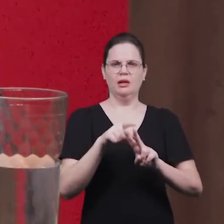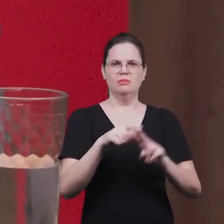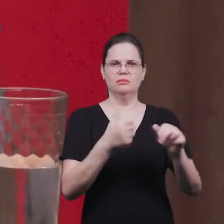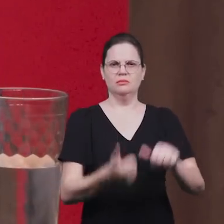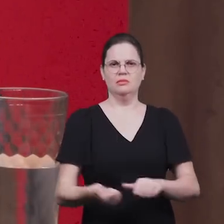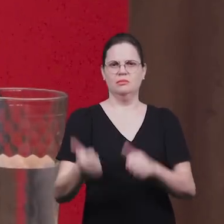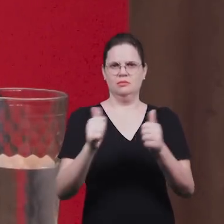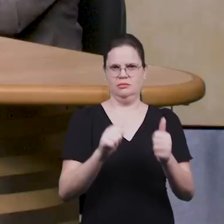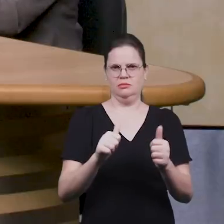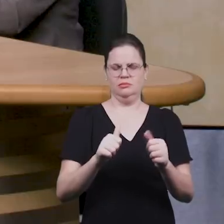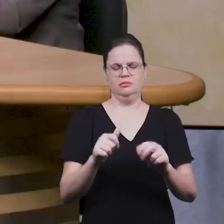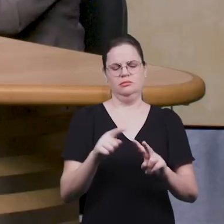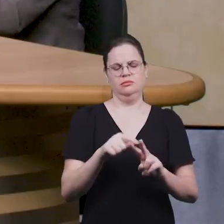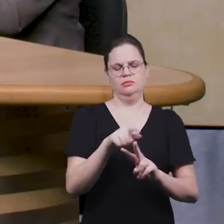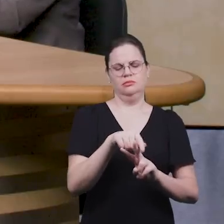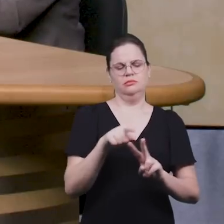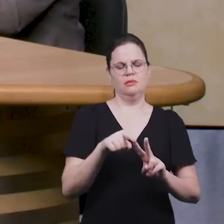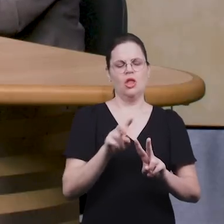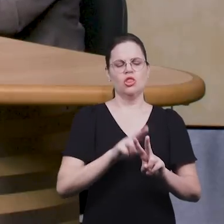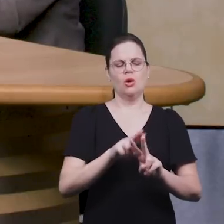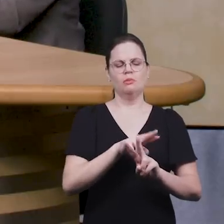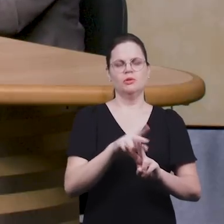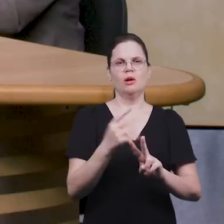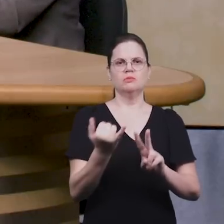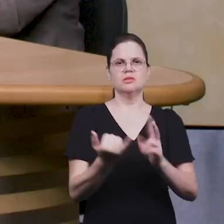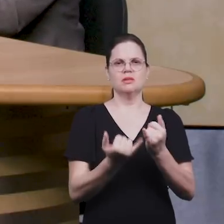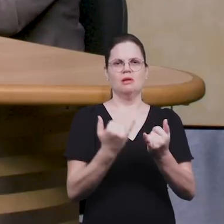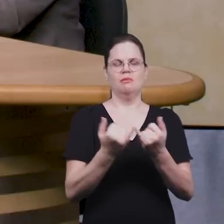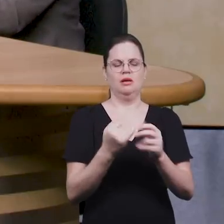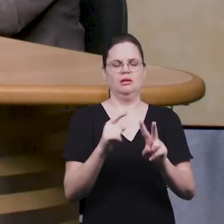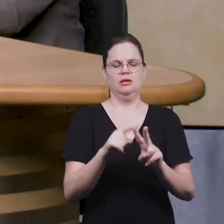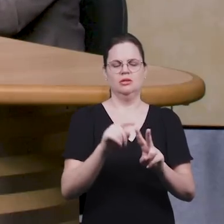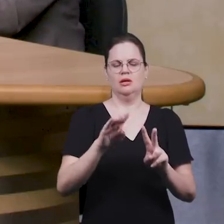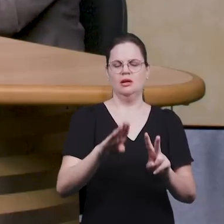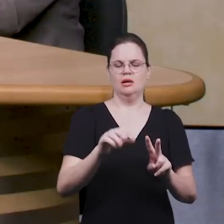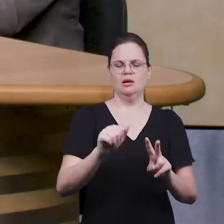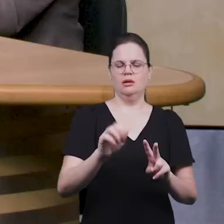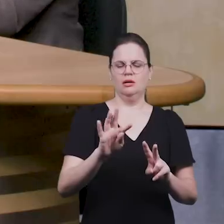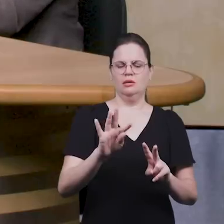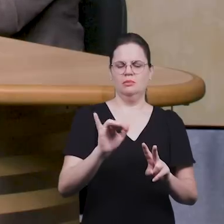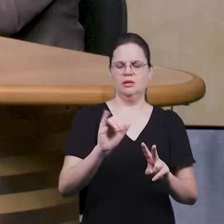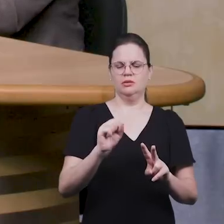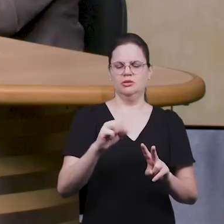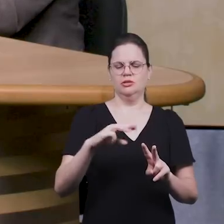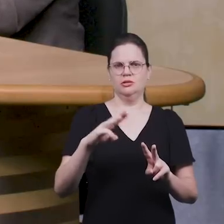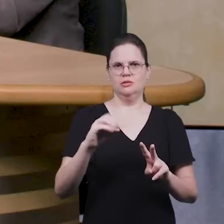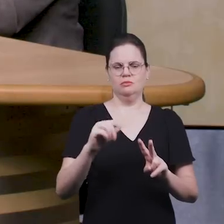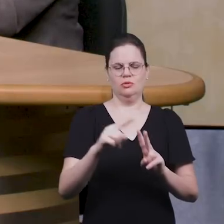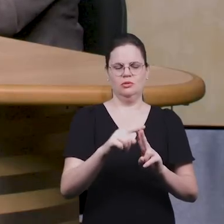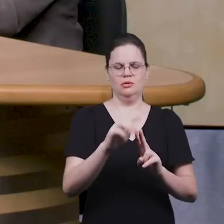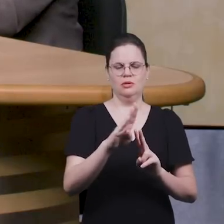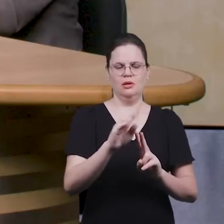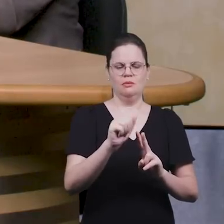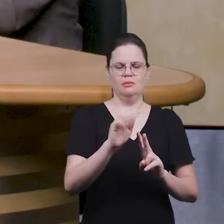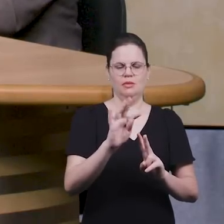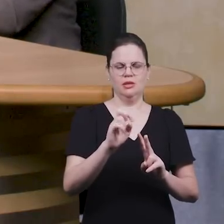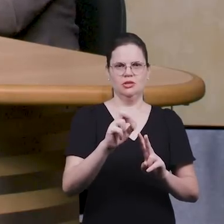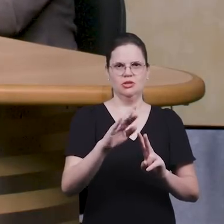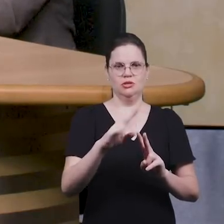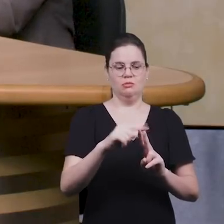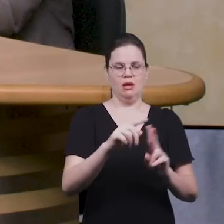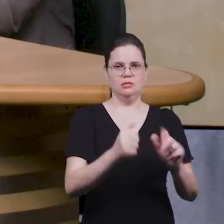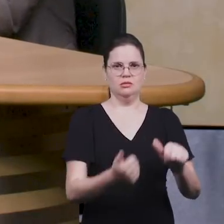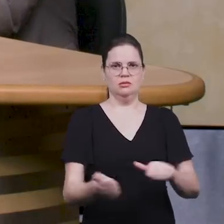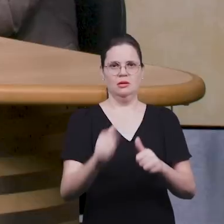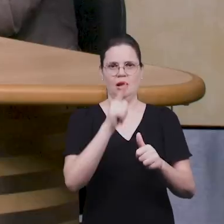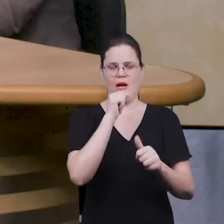águas. Então, Amadeu, são duas doutrinas do Novo Testamento. O batismo